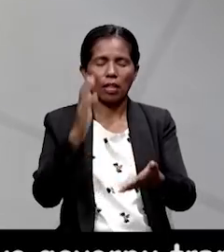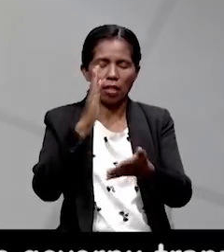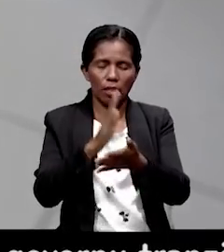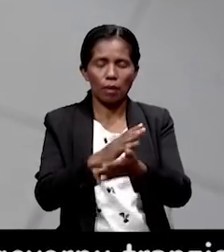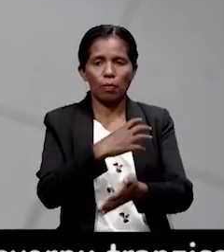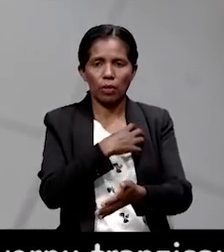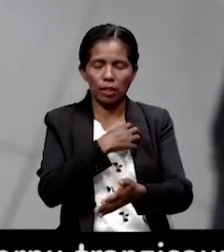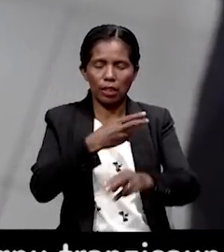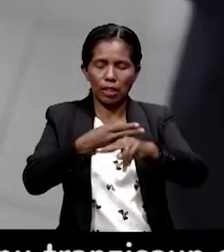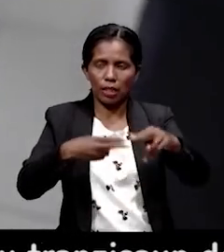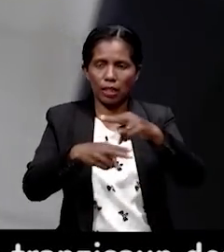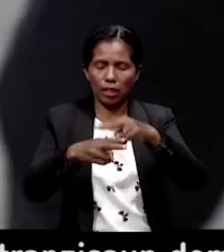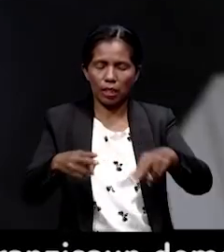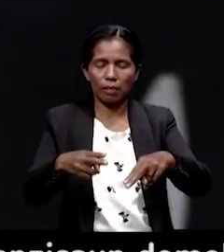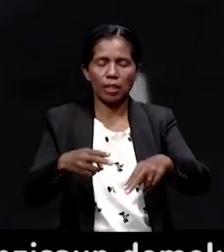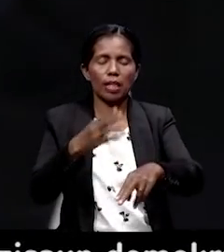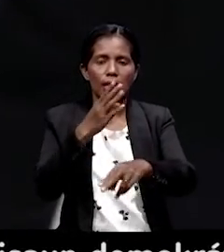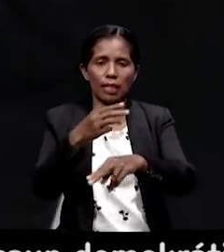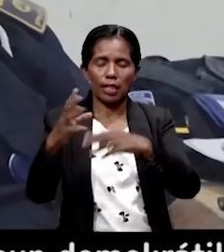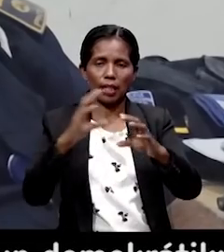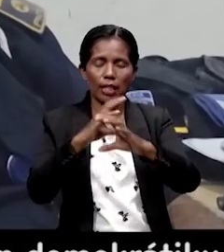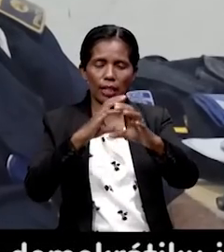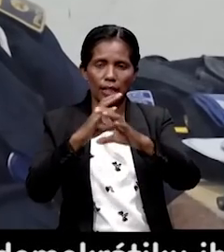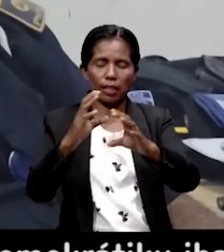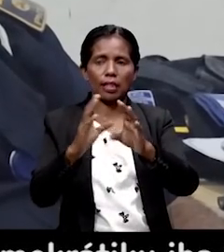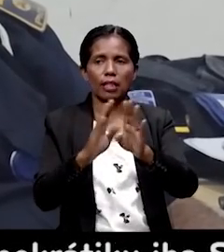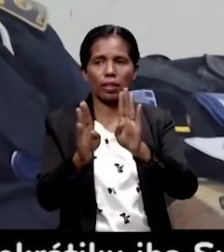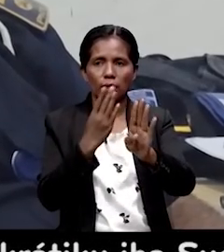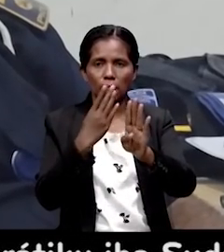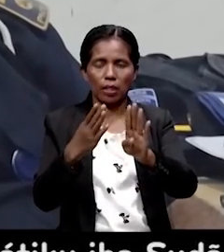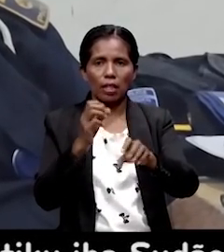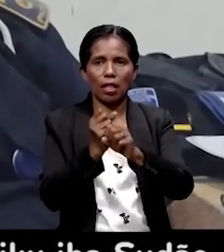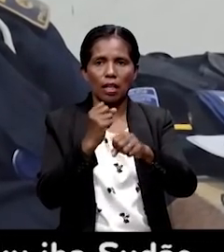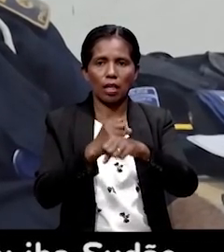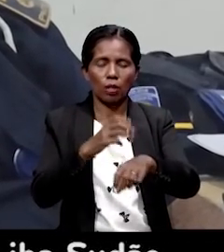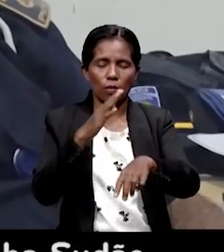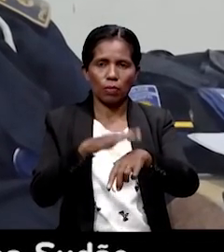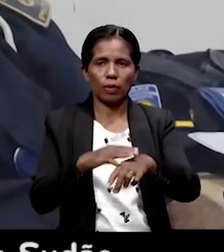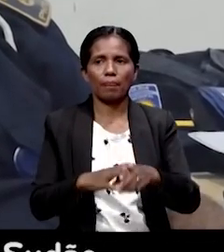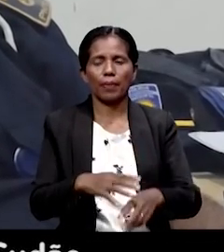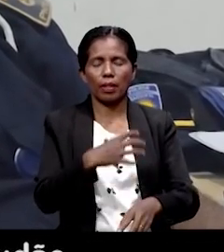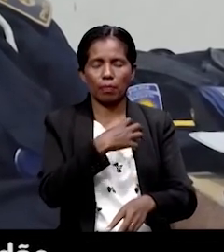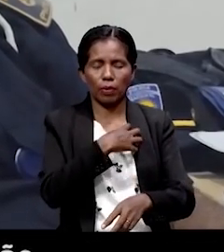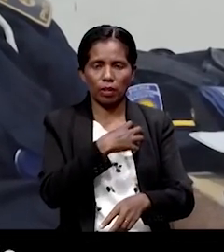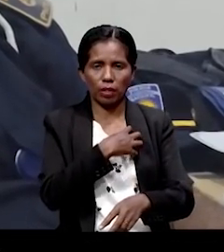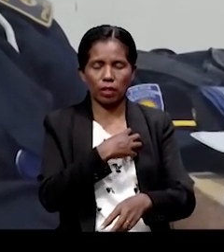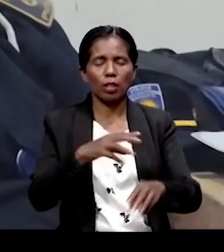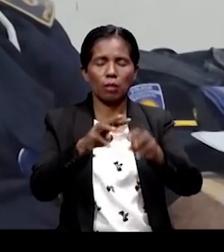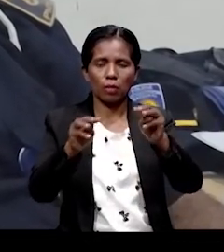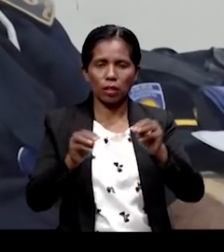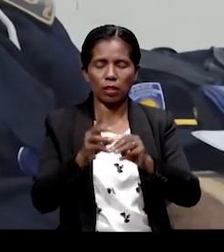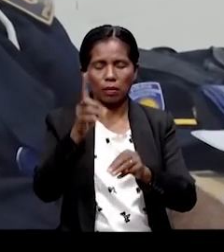polícia de Liman e a careta ni oda matan, nebe resulta bobo. Relaciona a questão, né? Comandante de trânsito município